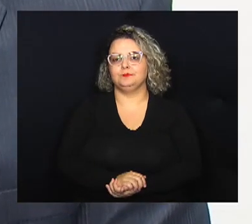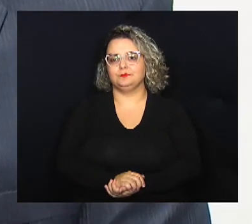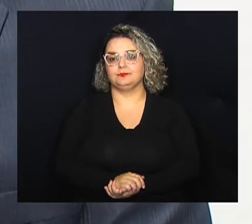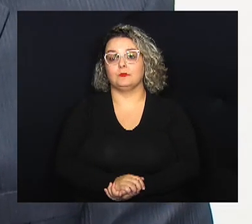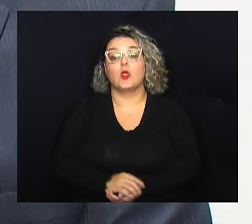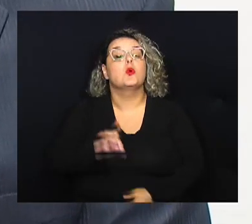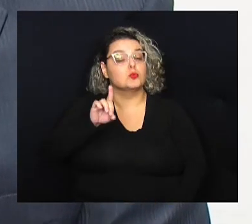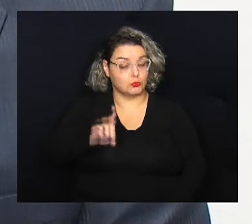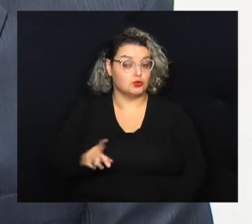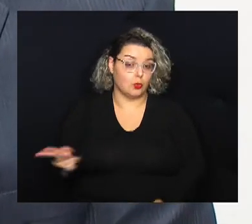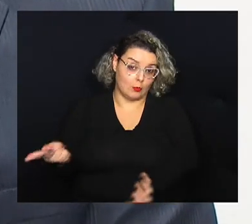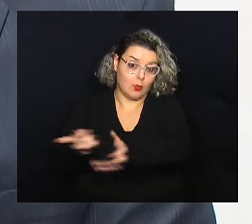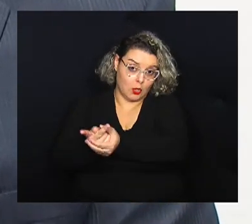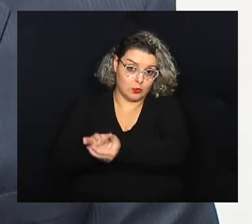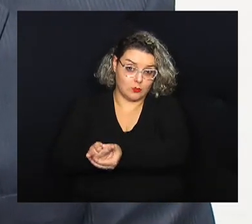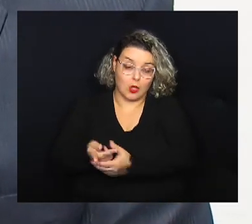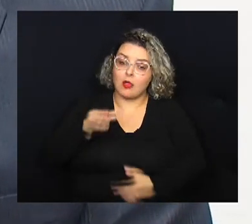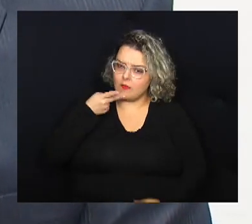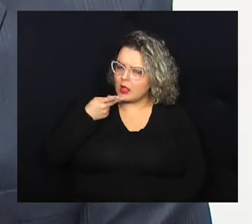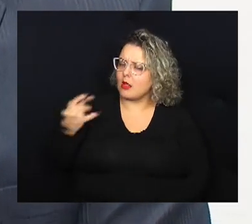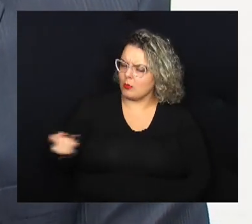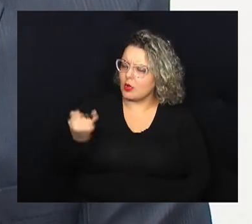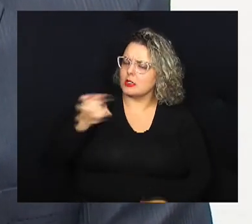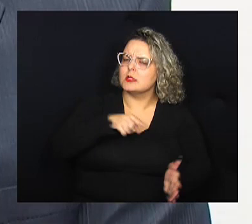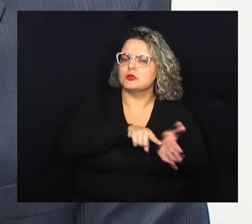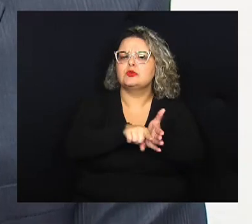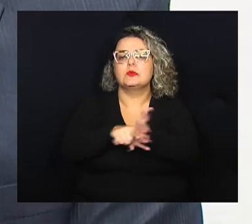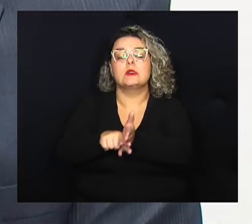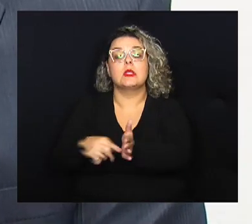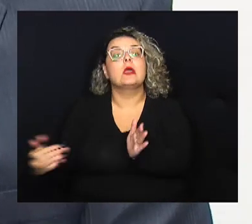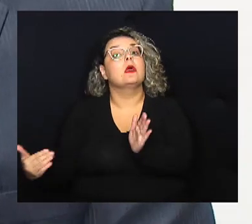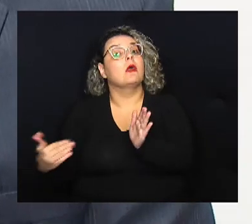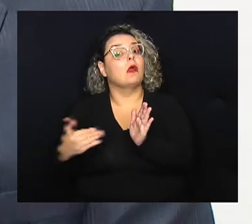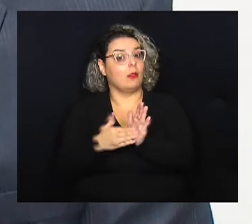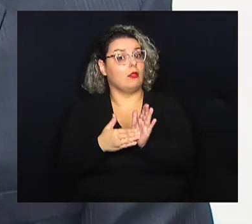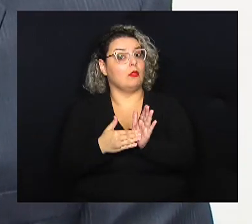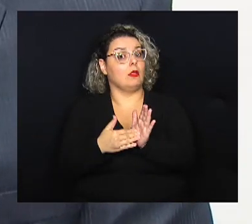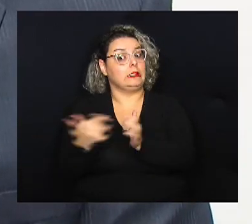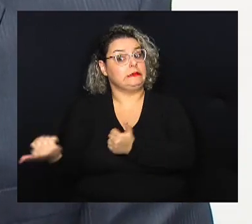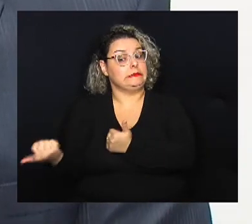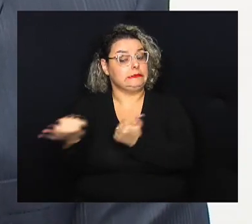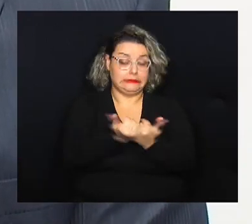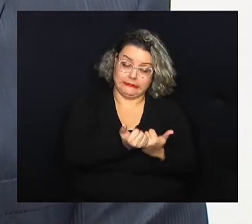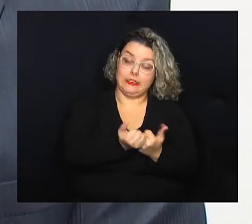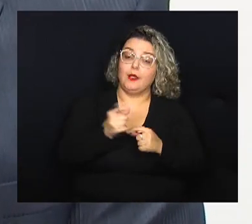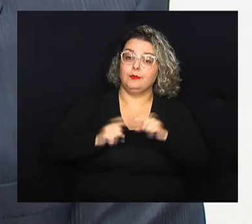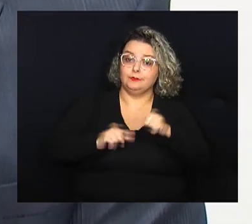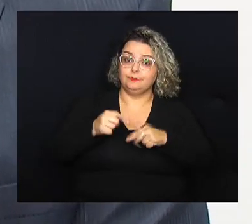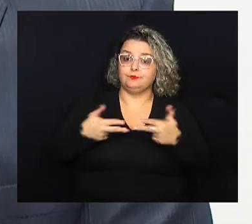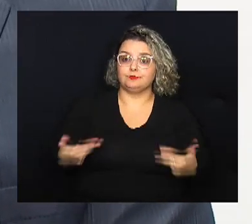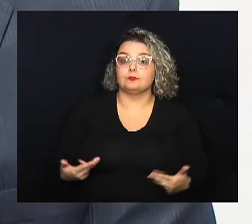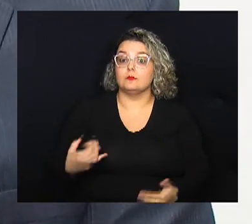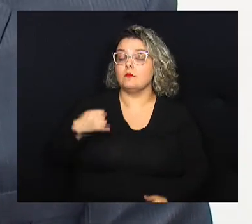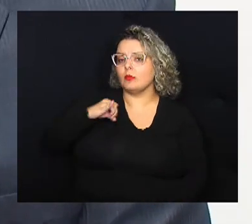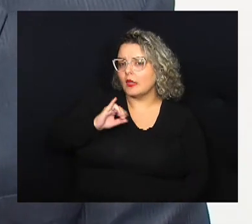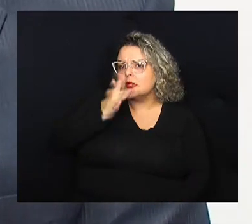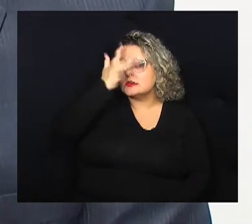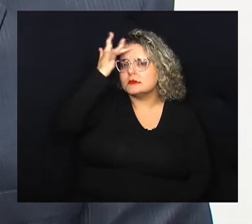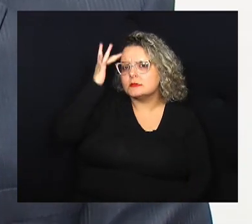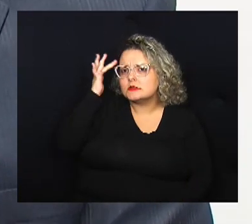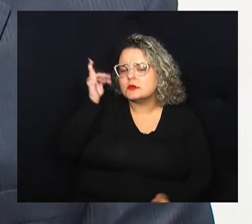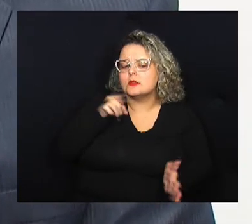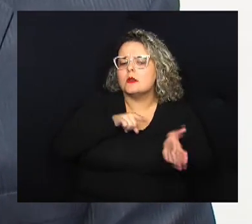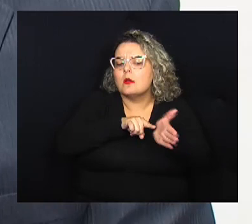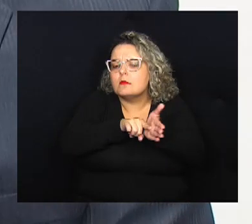Procon salienta a importância de pesquisar e até mesmo substituir os produtos. Se o consumidor passa a